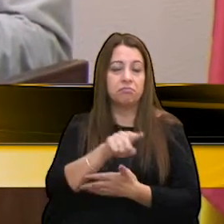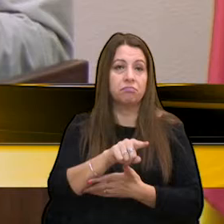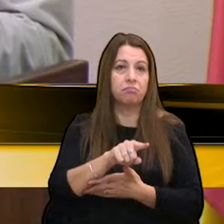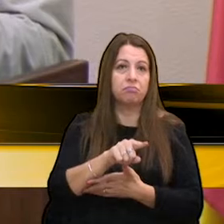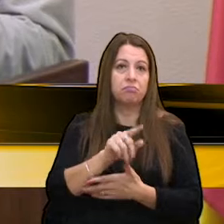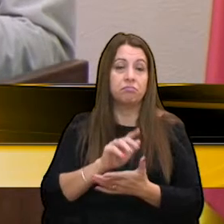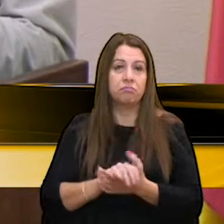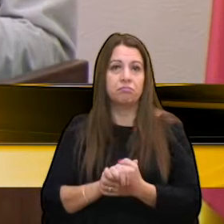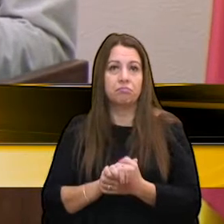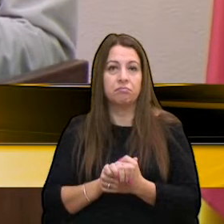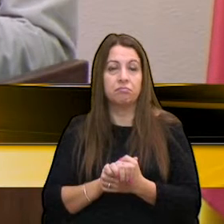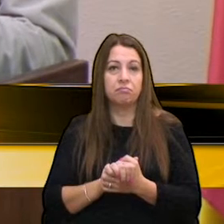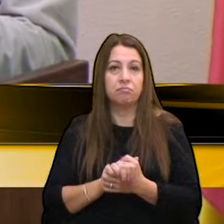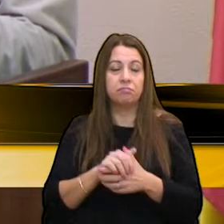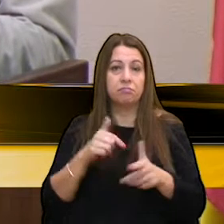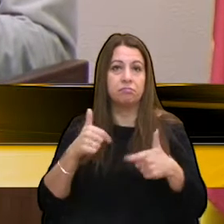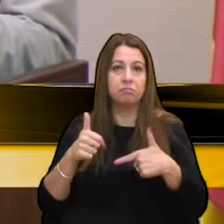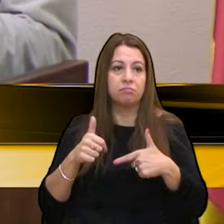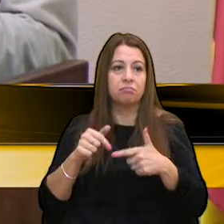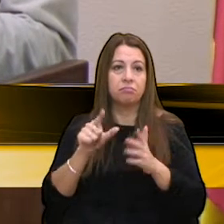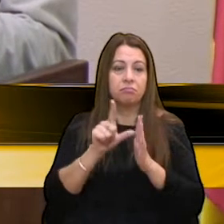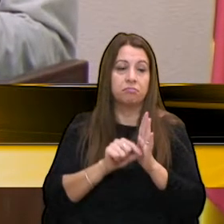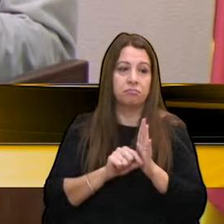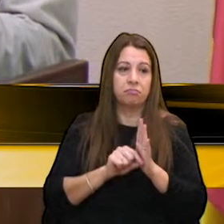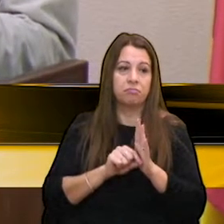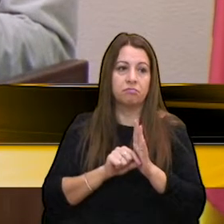41,9%. Trabalho menos penoso,